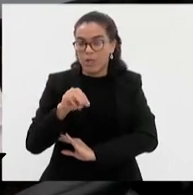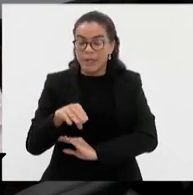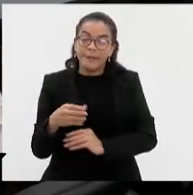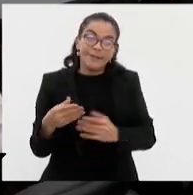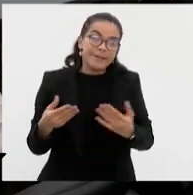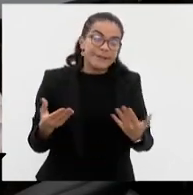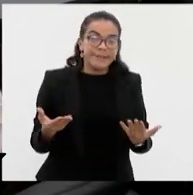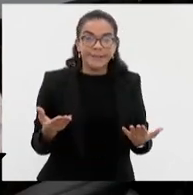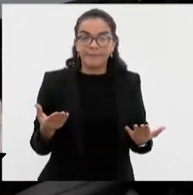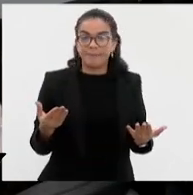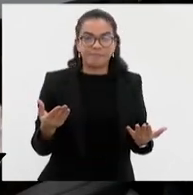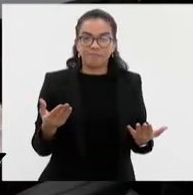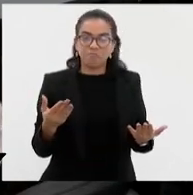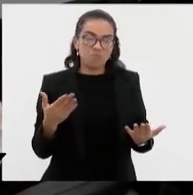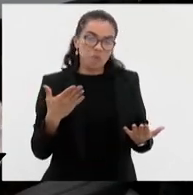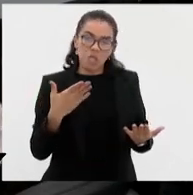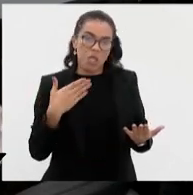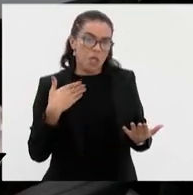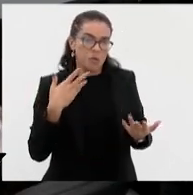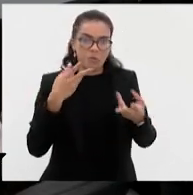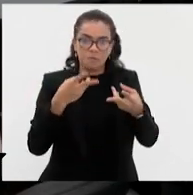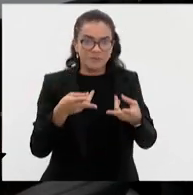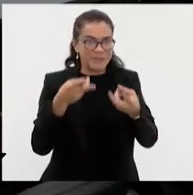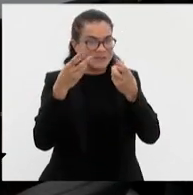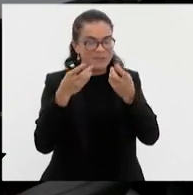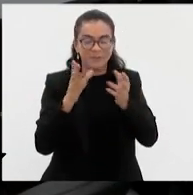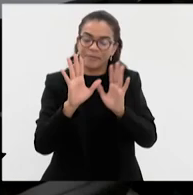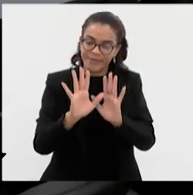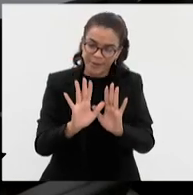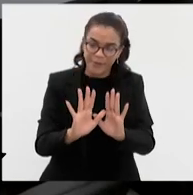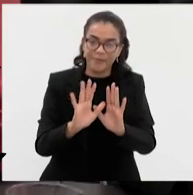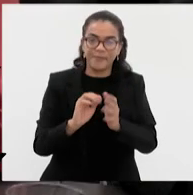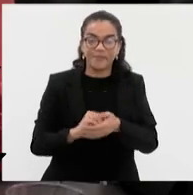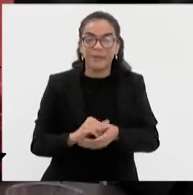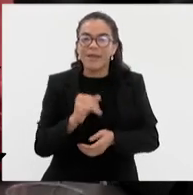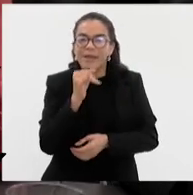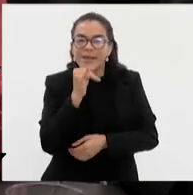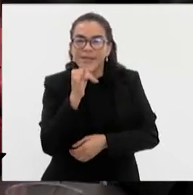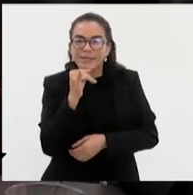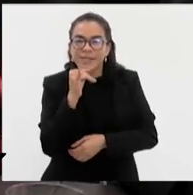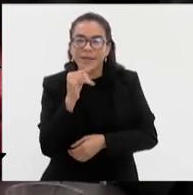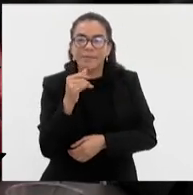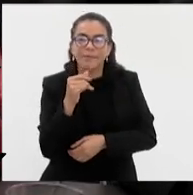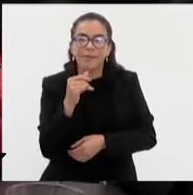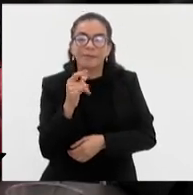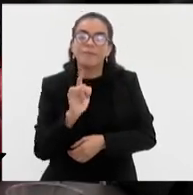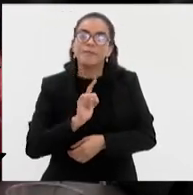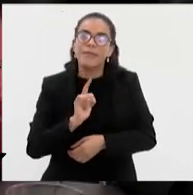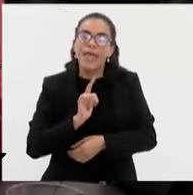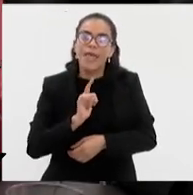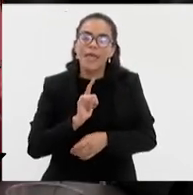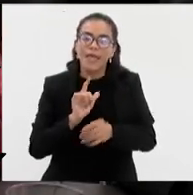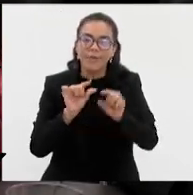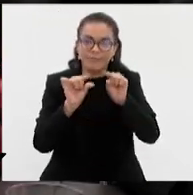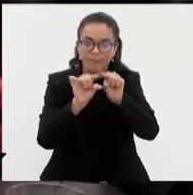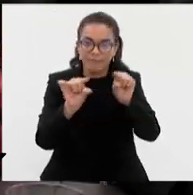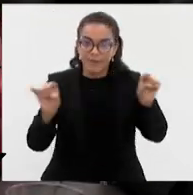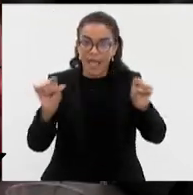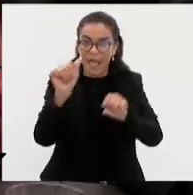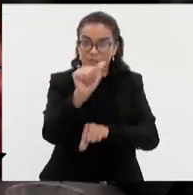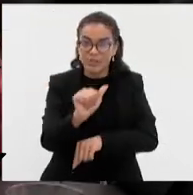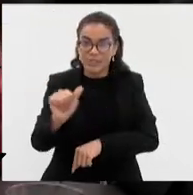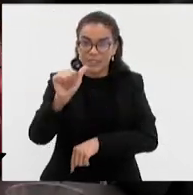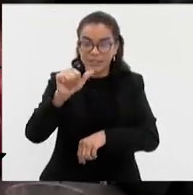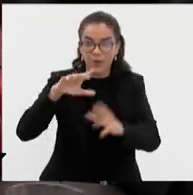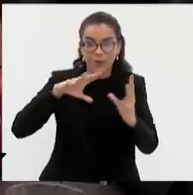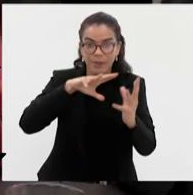Bom, não é o meu entendimento, não. Vamos lá. Por exemplo, eles fazem aqui uma menção, inclusive, a Associação